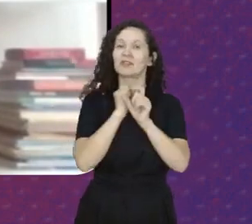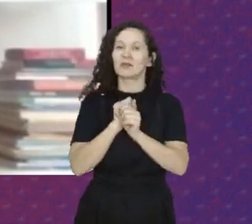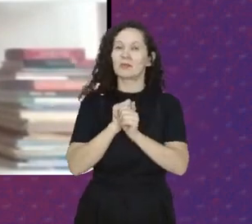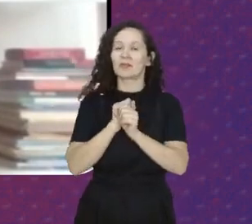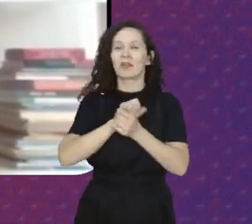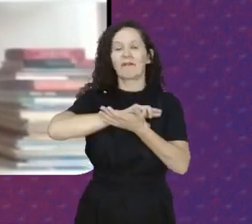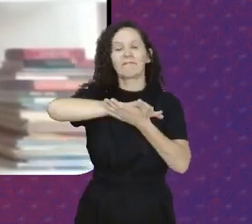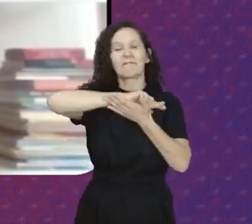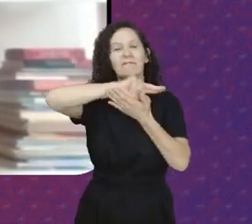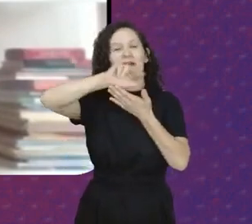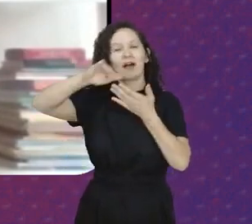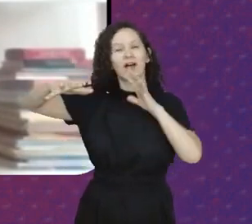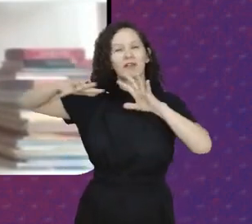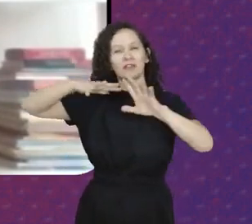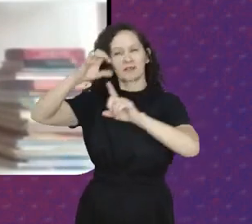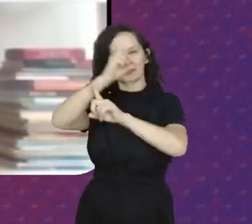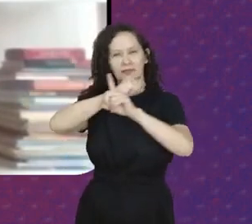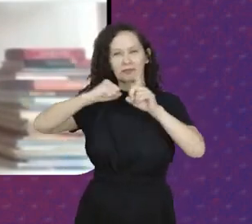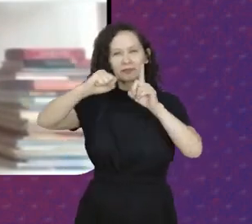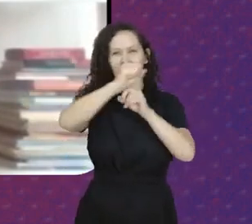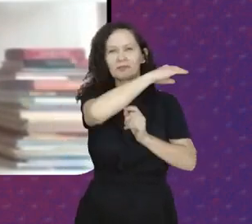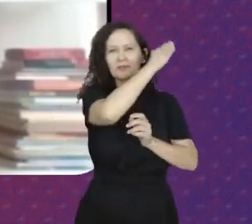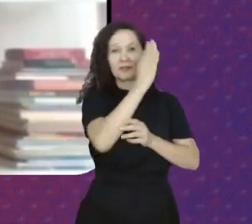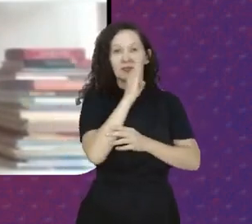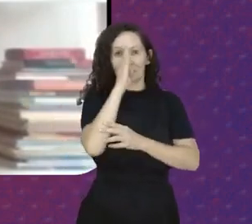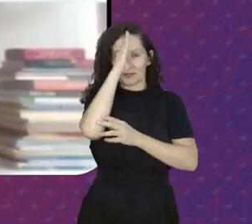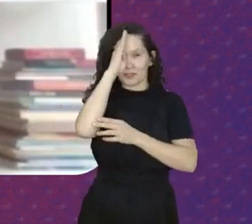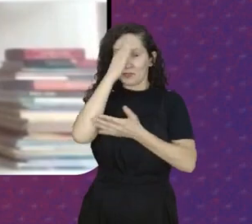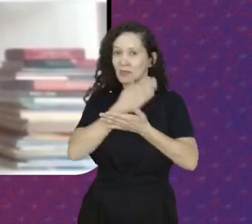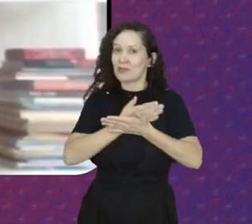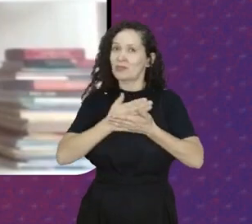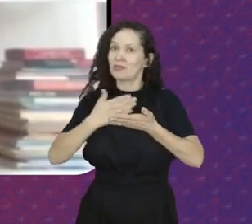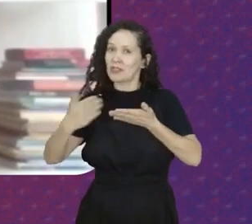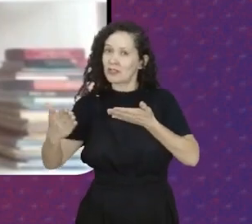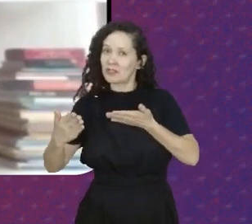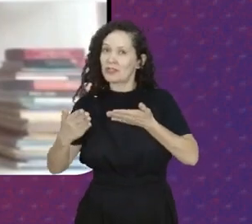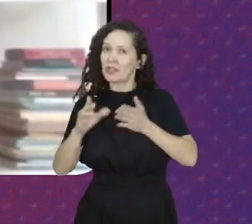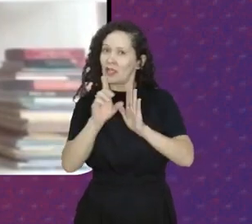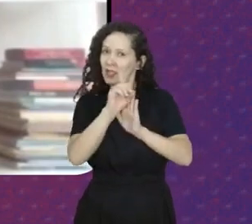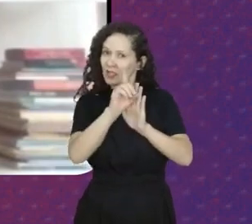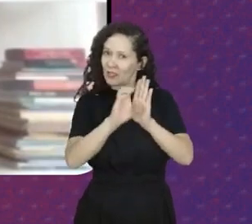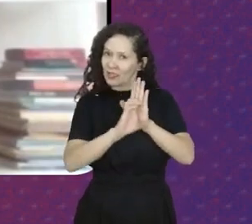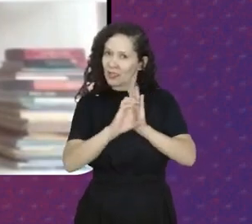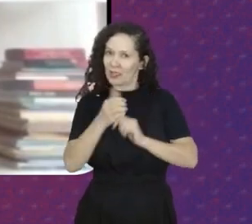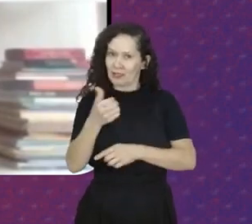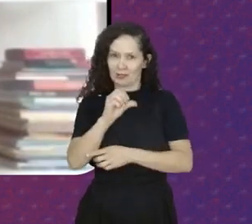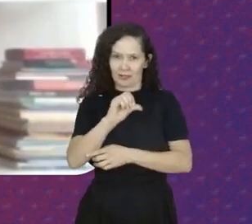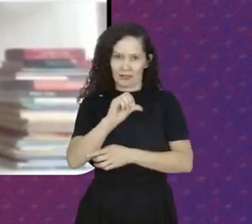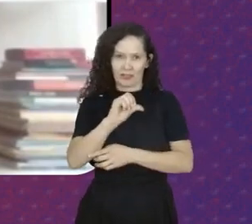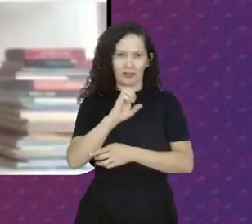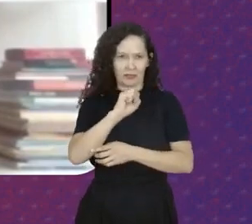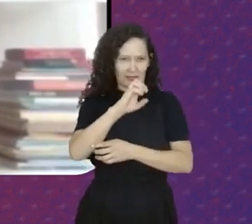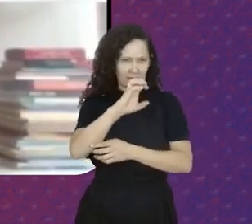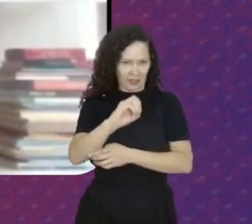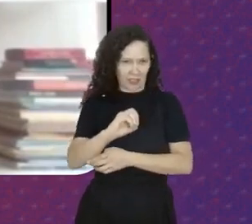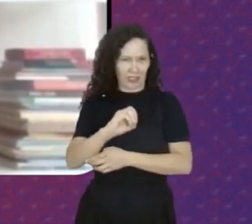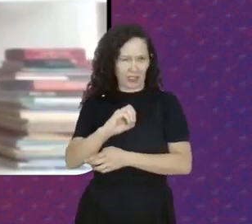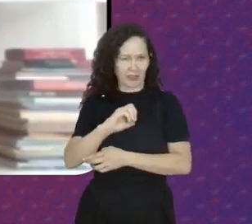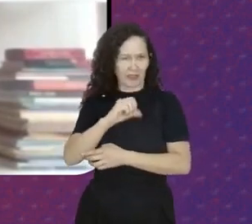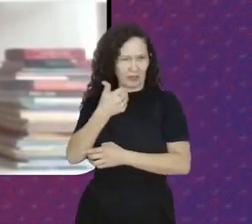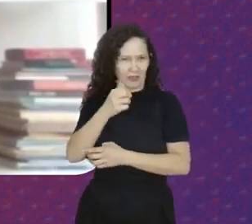dos movimentos sociais no Brasil, sobretudo a partir da década de 80, final dos anos